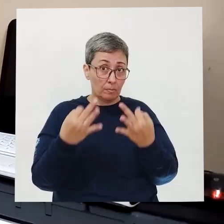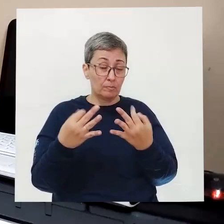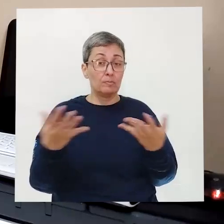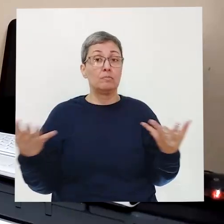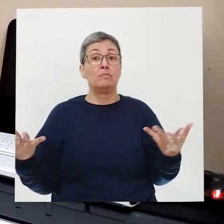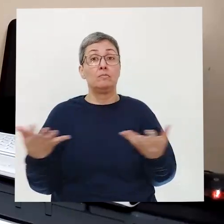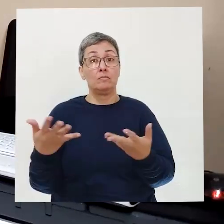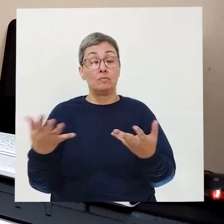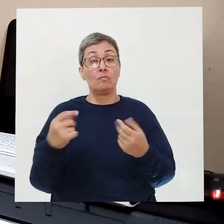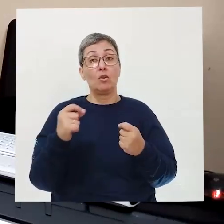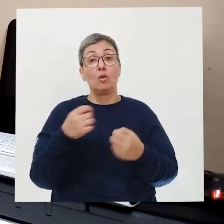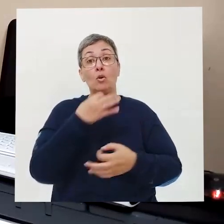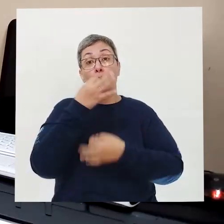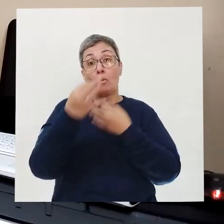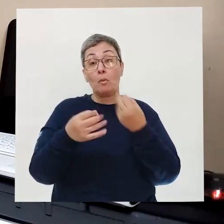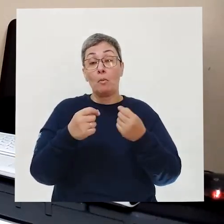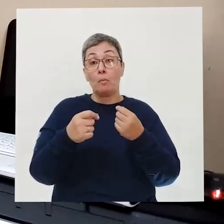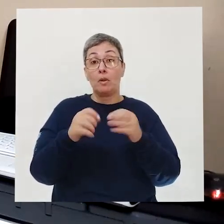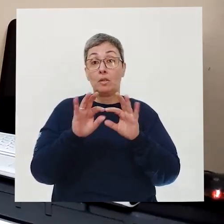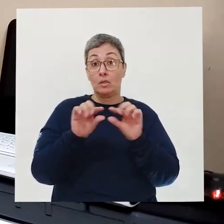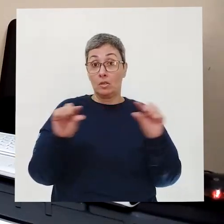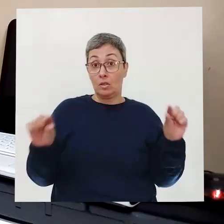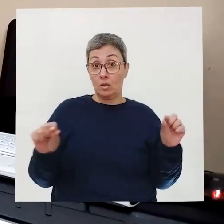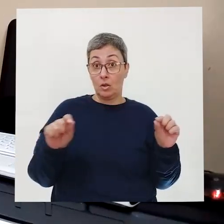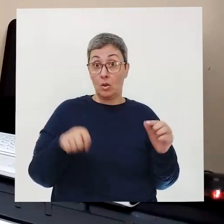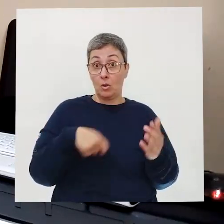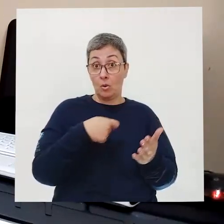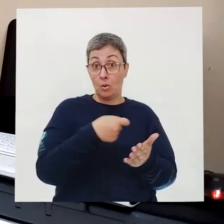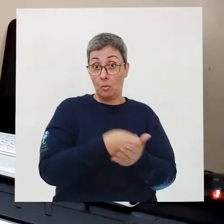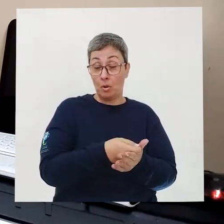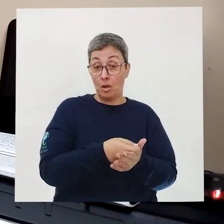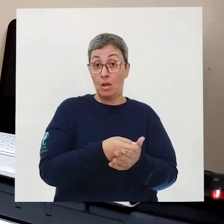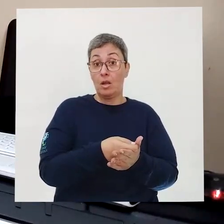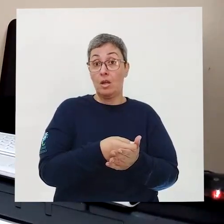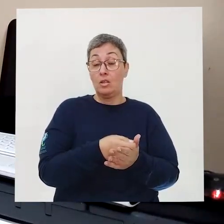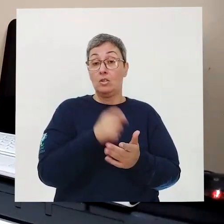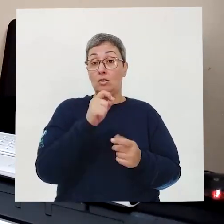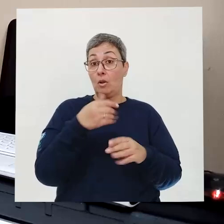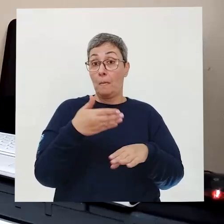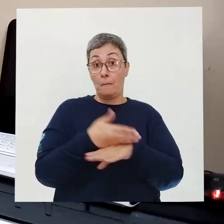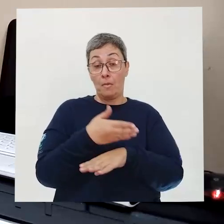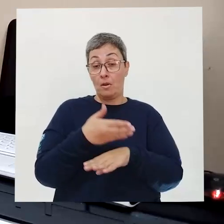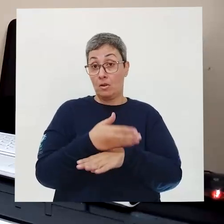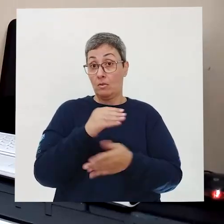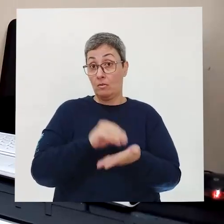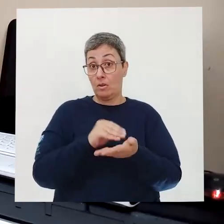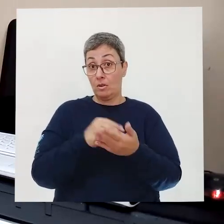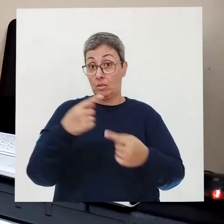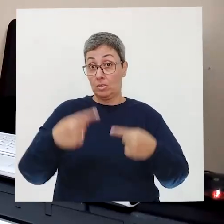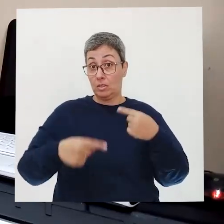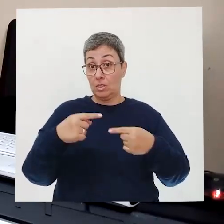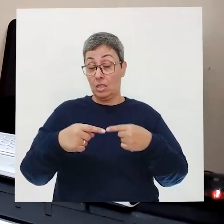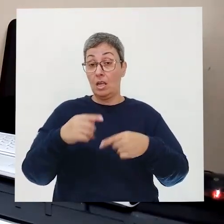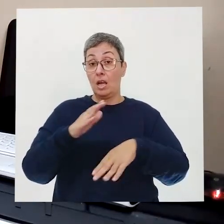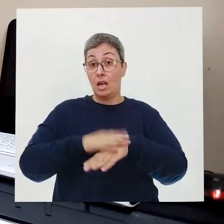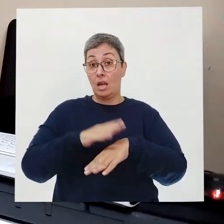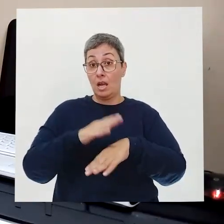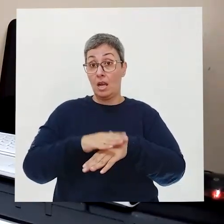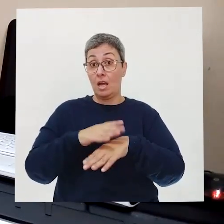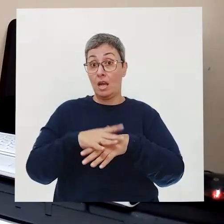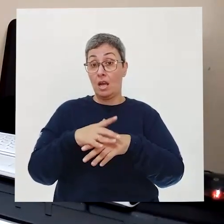atenção. Comente a frase: o preço a pagar pela sua não participação na política é